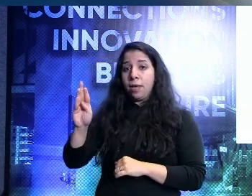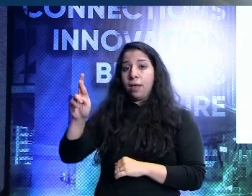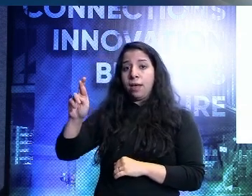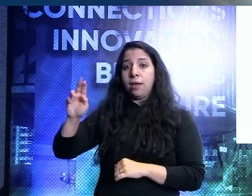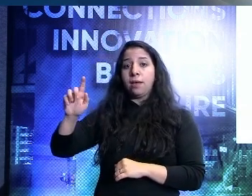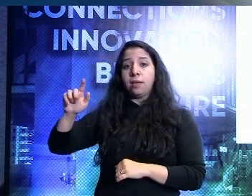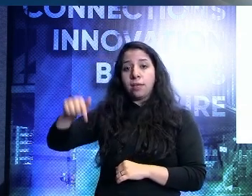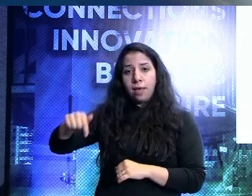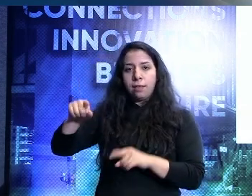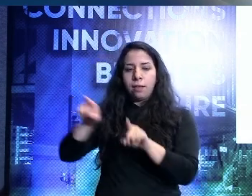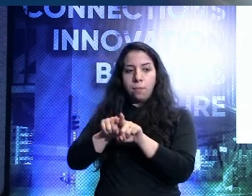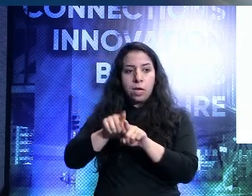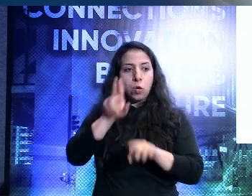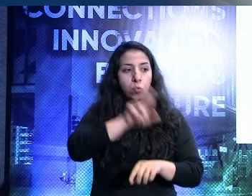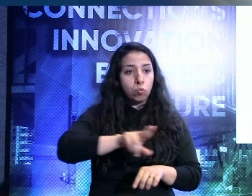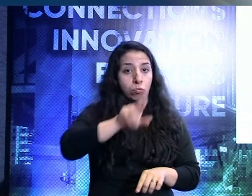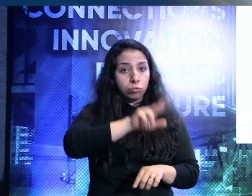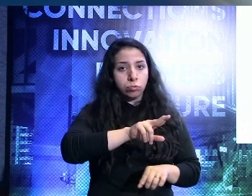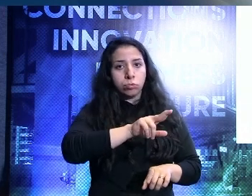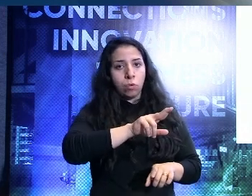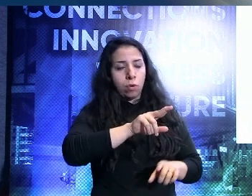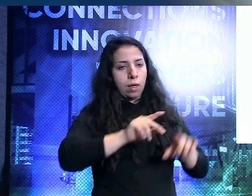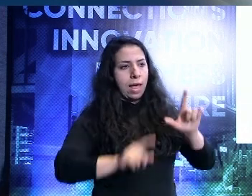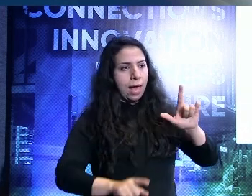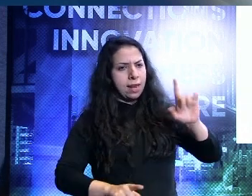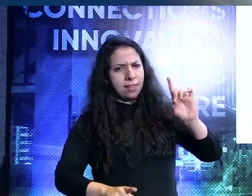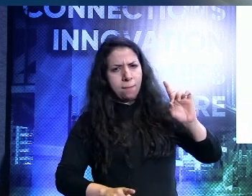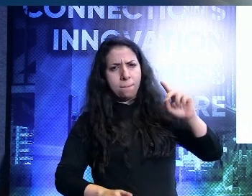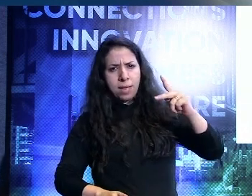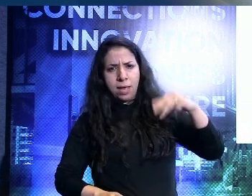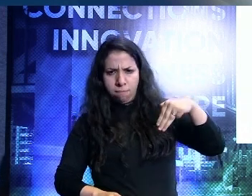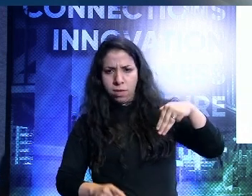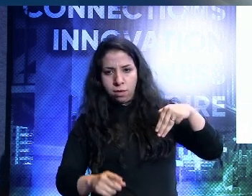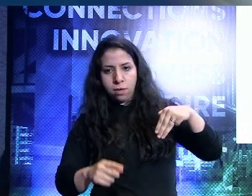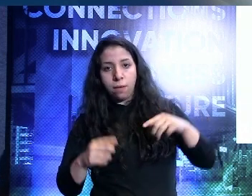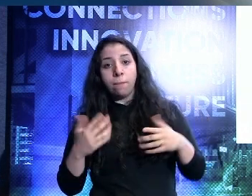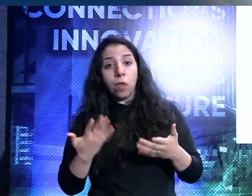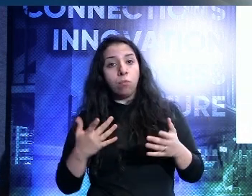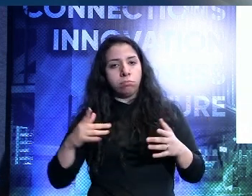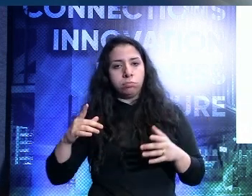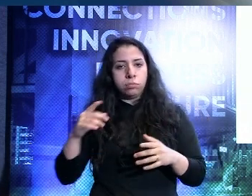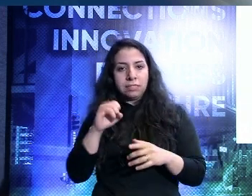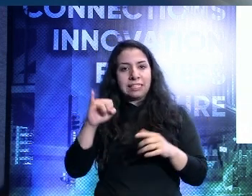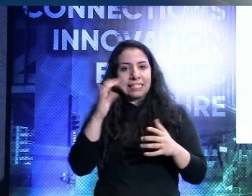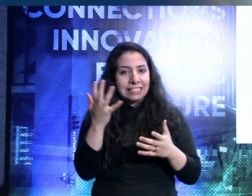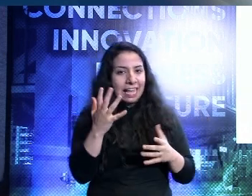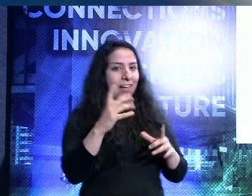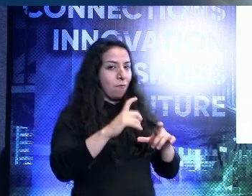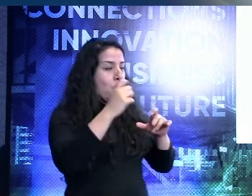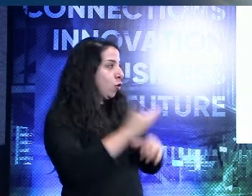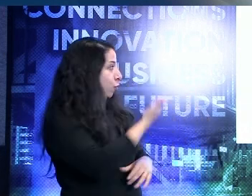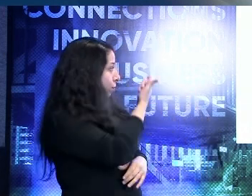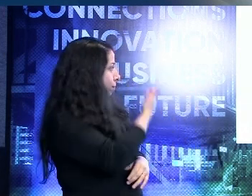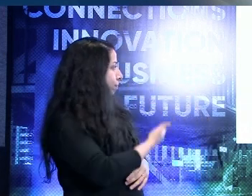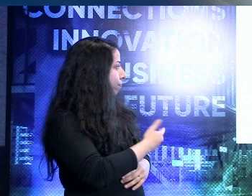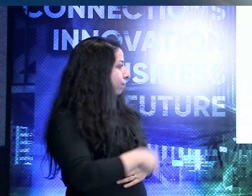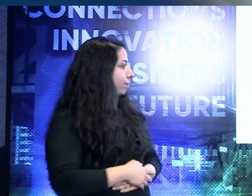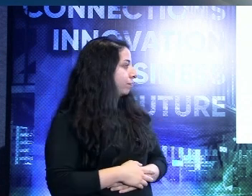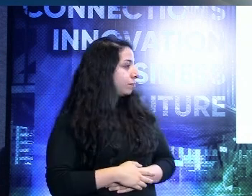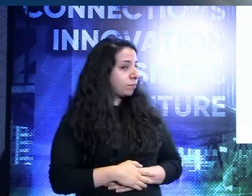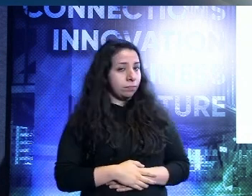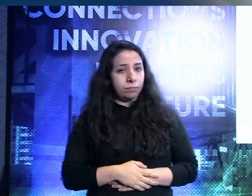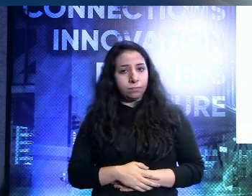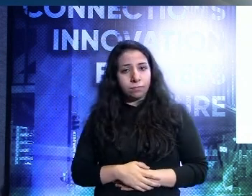tá? Esse case você consegue ver aqui, ó. Então, quem quiser pode tirar foto para ver depois, está lá no nosso. Mas quem não